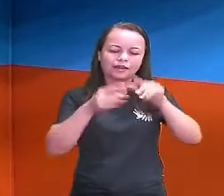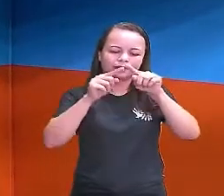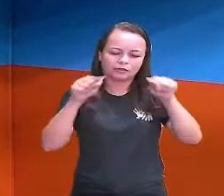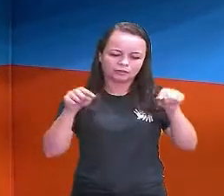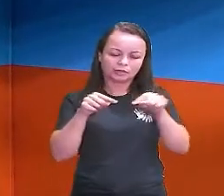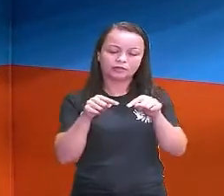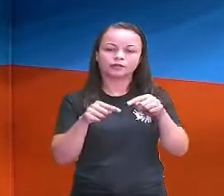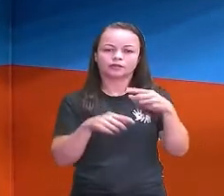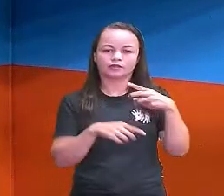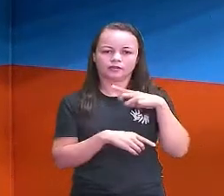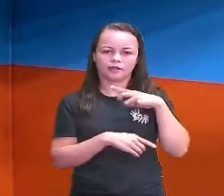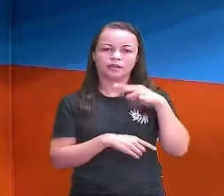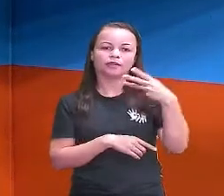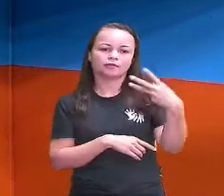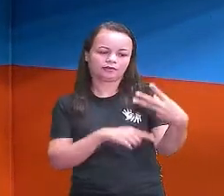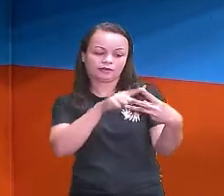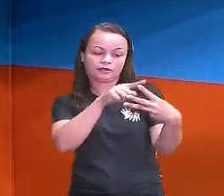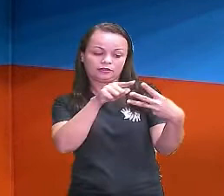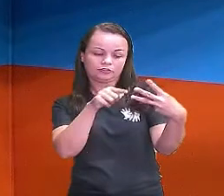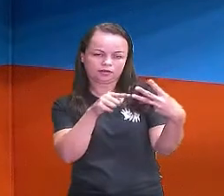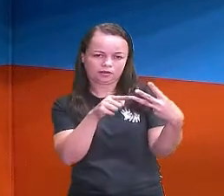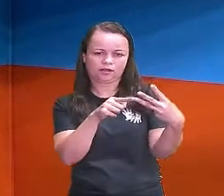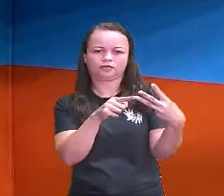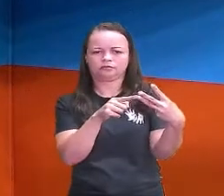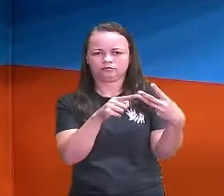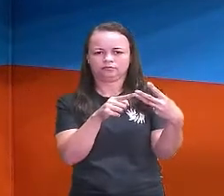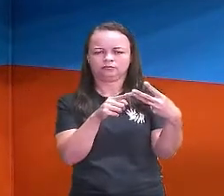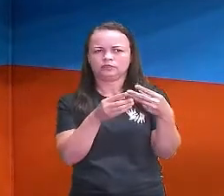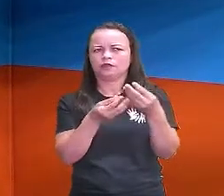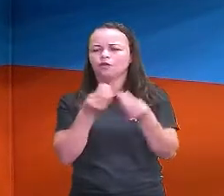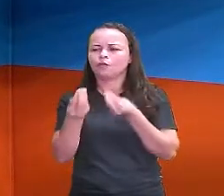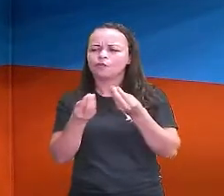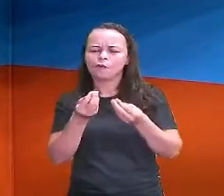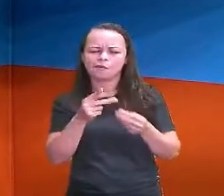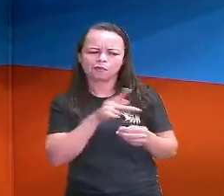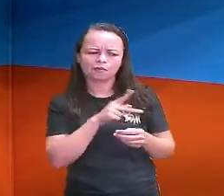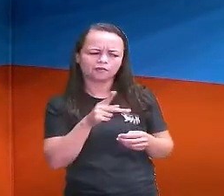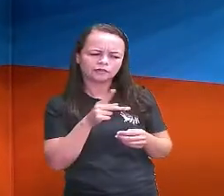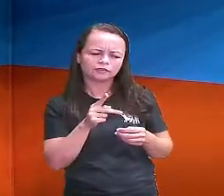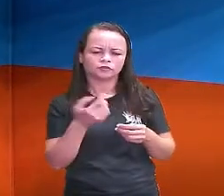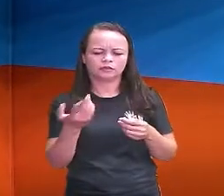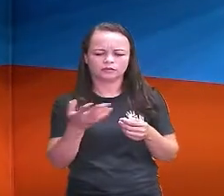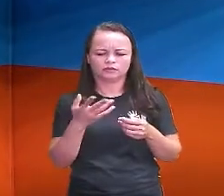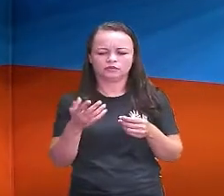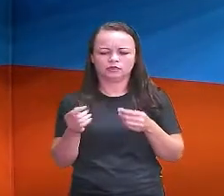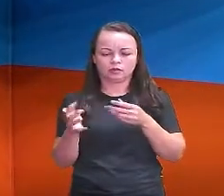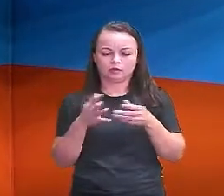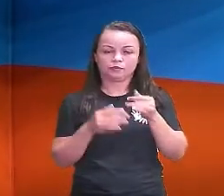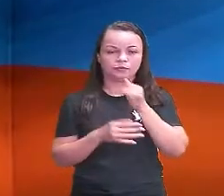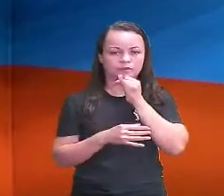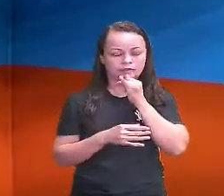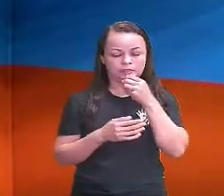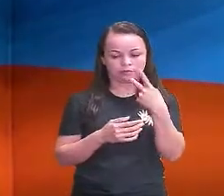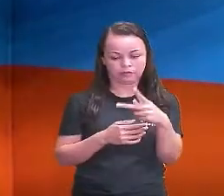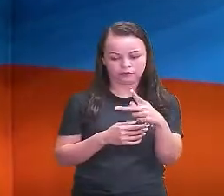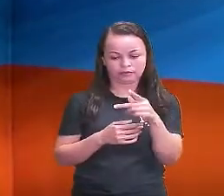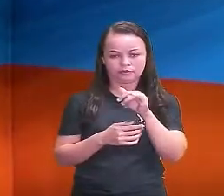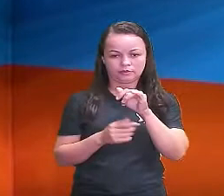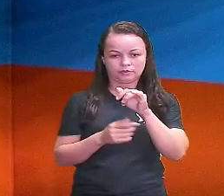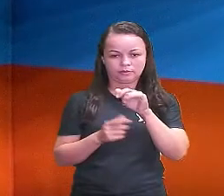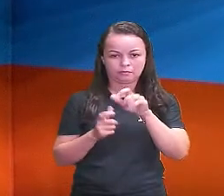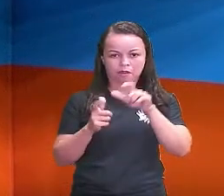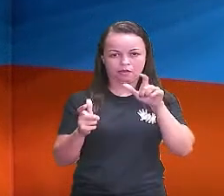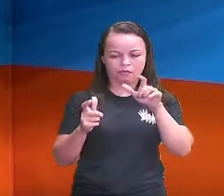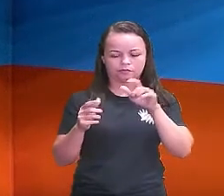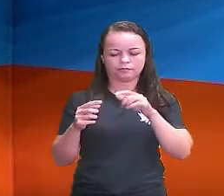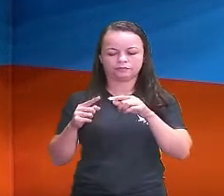três lados. Como assim, professora? Ela vai possuir três lados. Ó, vou pegar de exemplo esse maiorzinho aqui. Ela